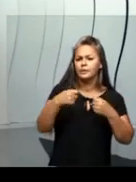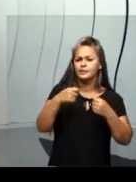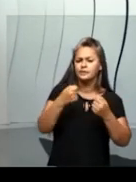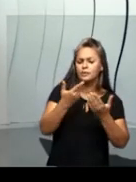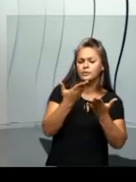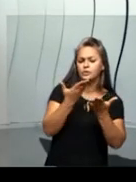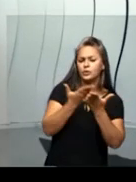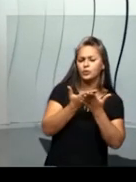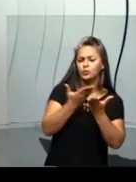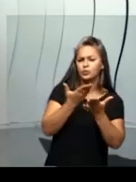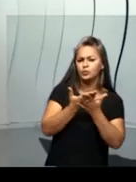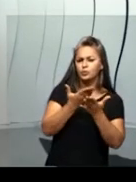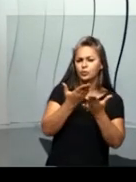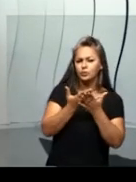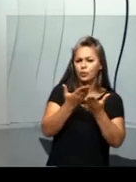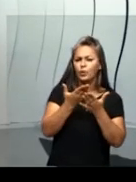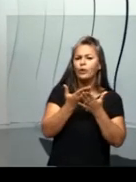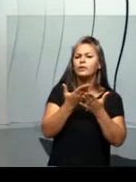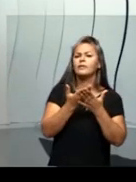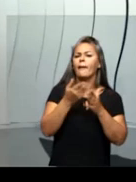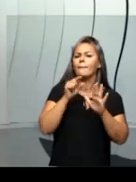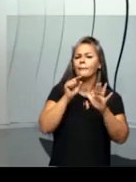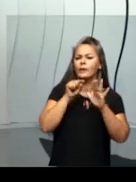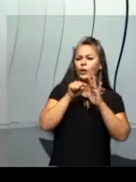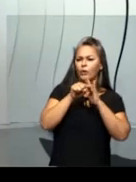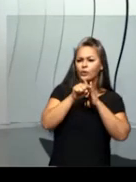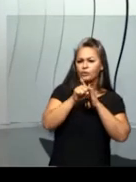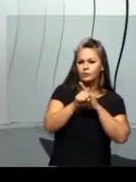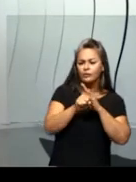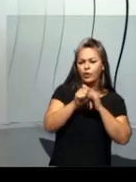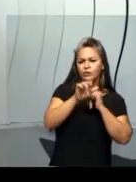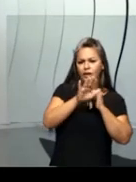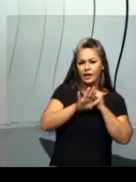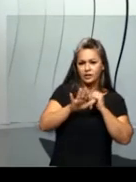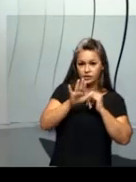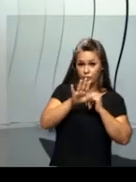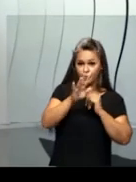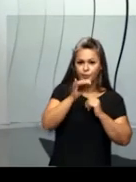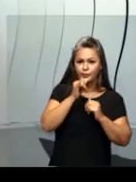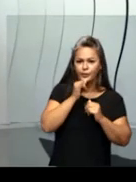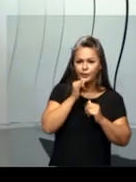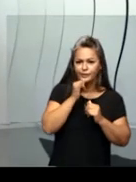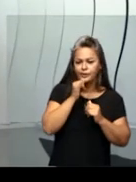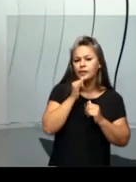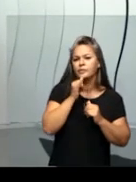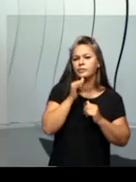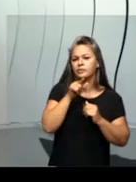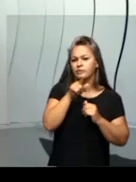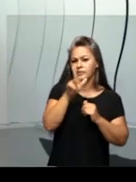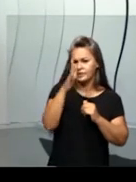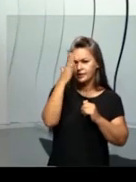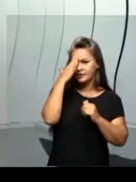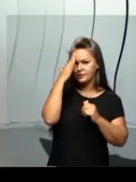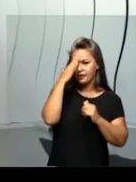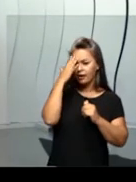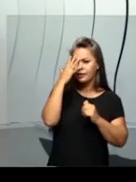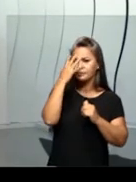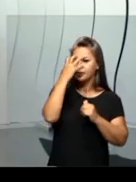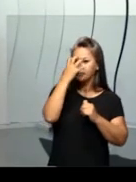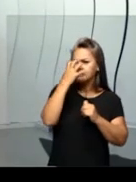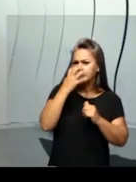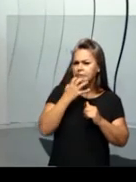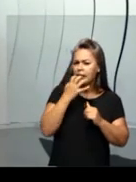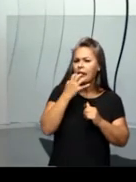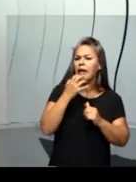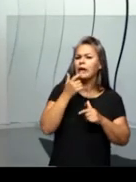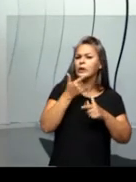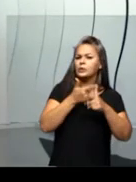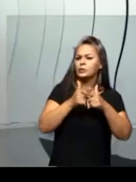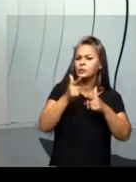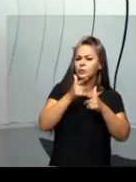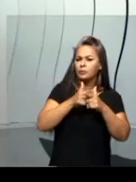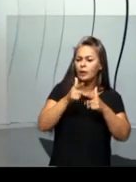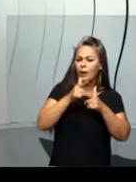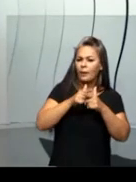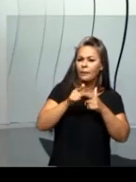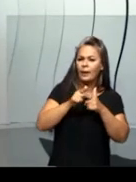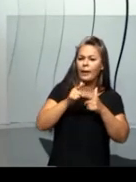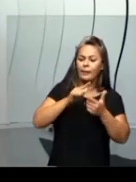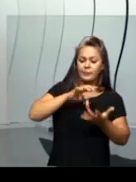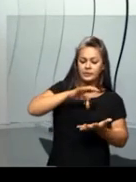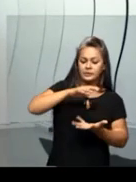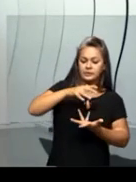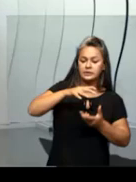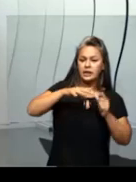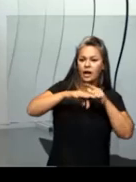e necessários hoje, essa região ela precisa de um destaque, precisa de um estudo mais detalhado. E como você tem os mapas anteriores,